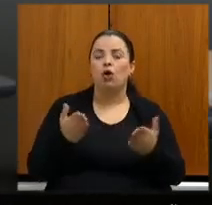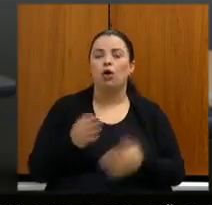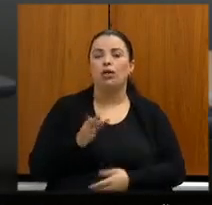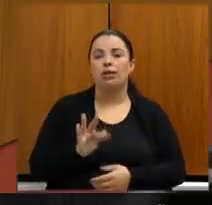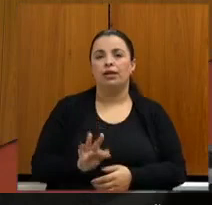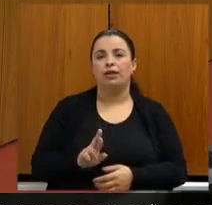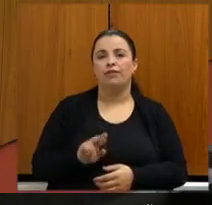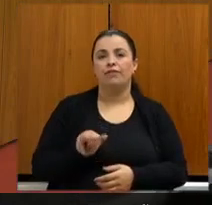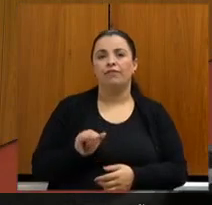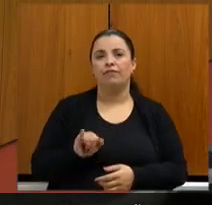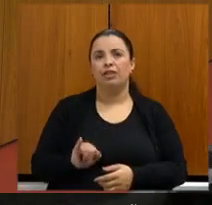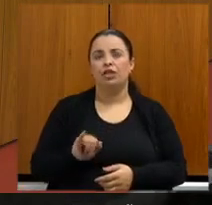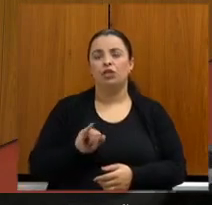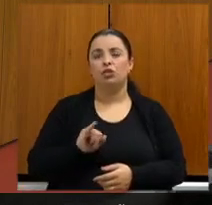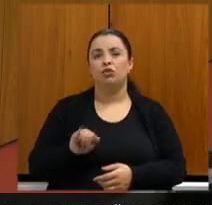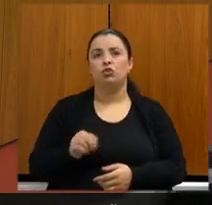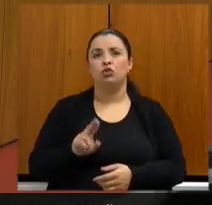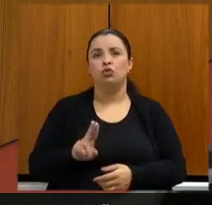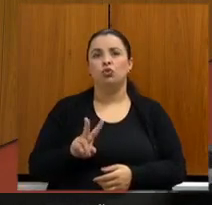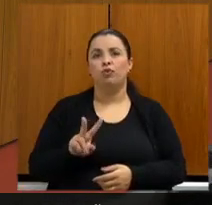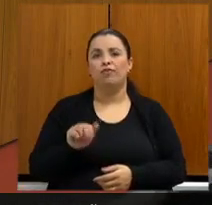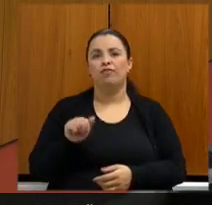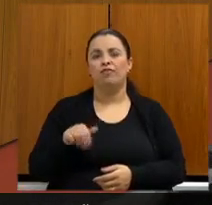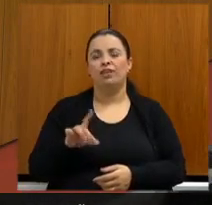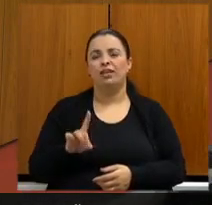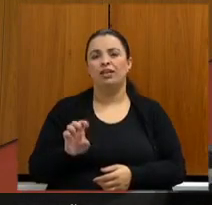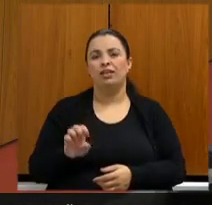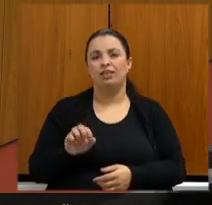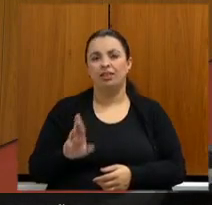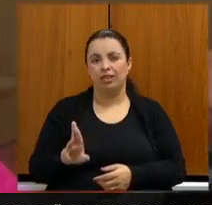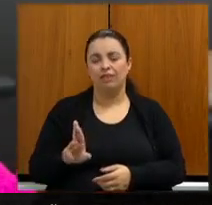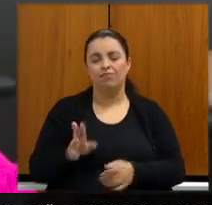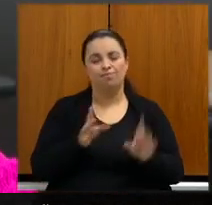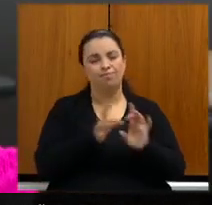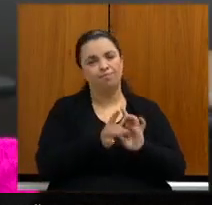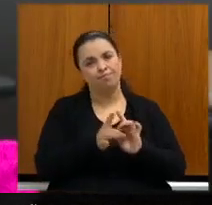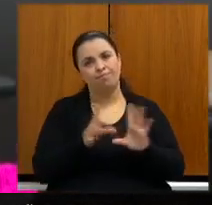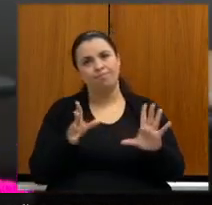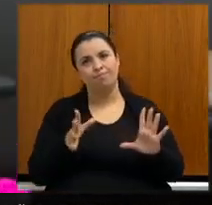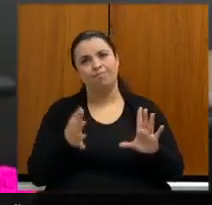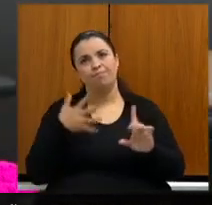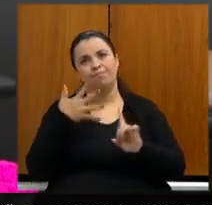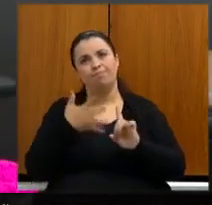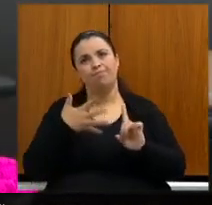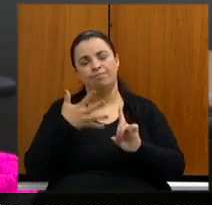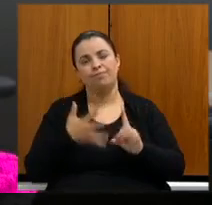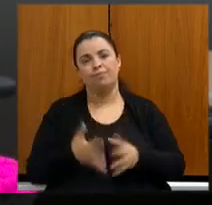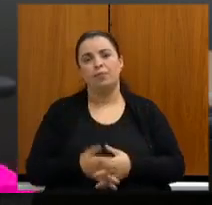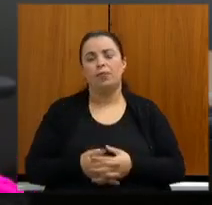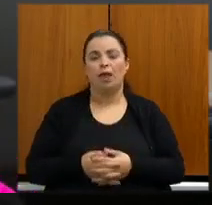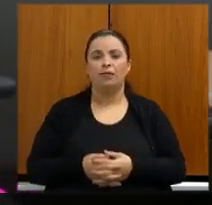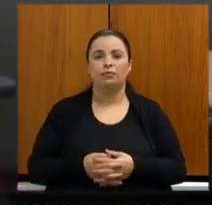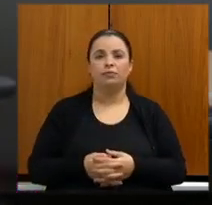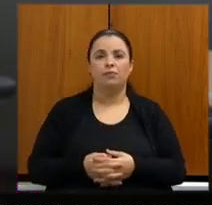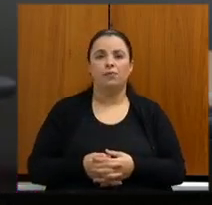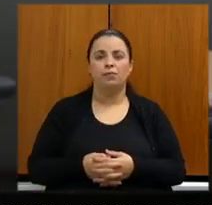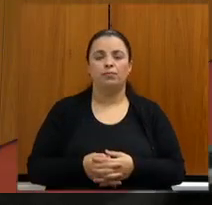né frente Vanda fica à vontade três gilvander Oi